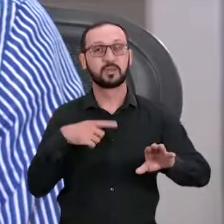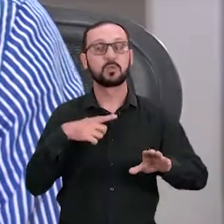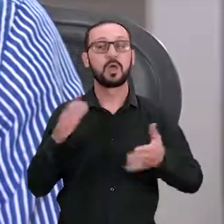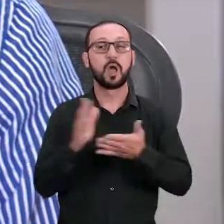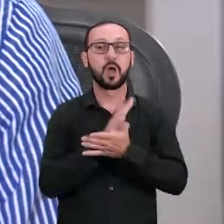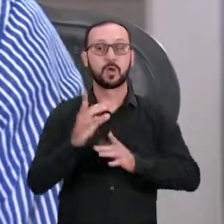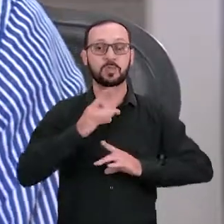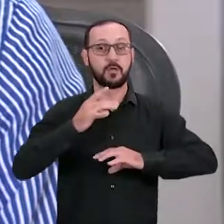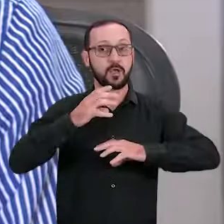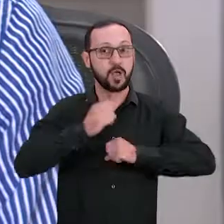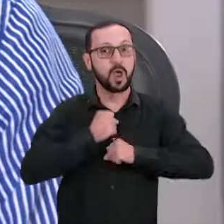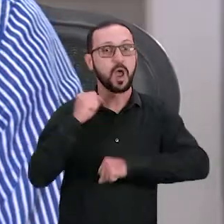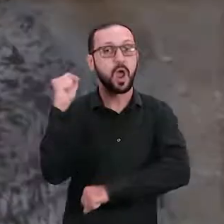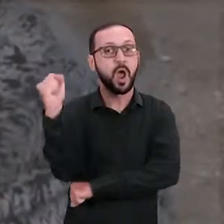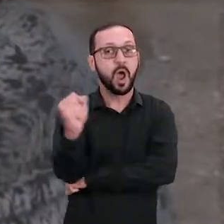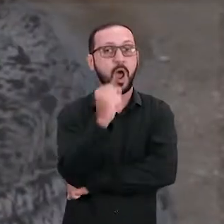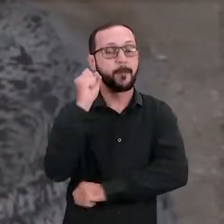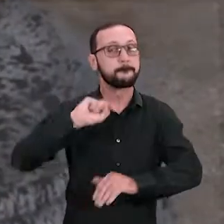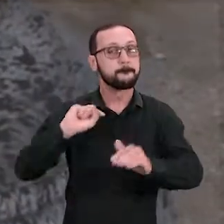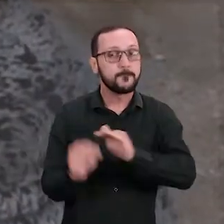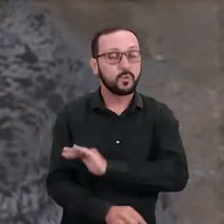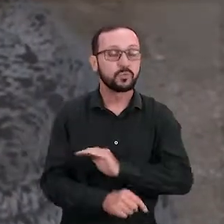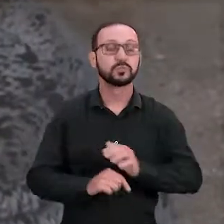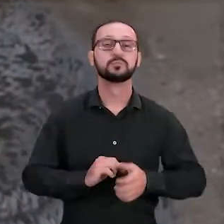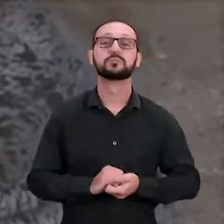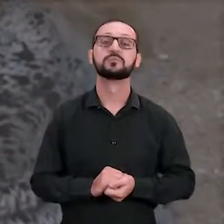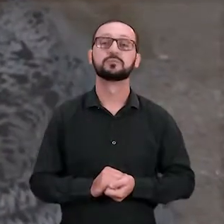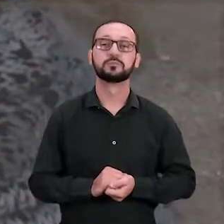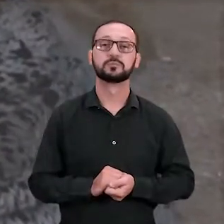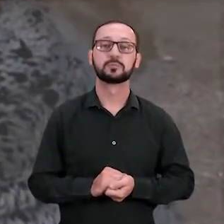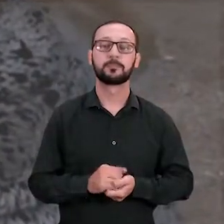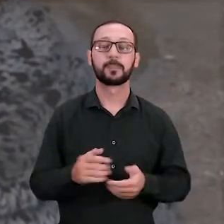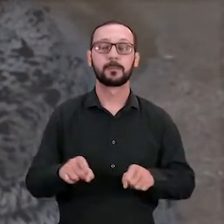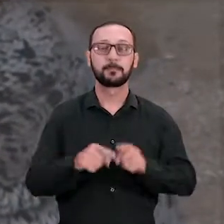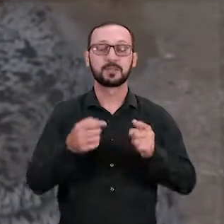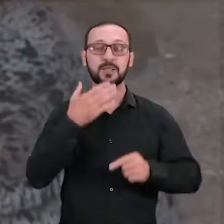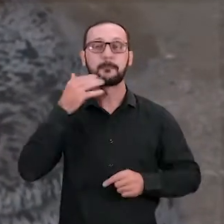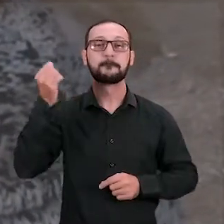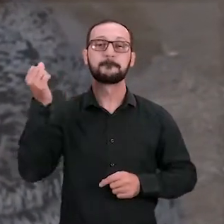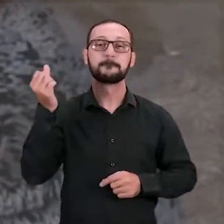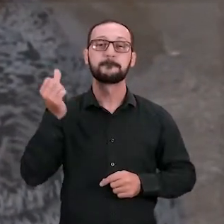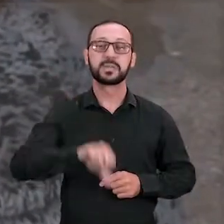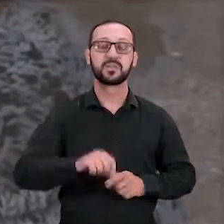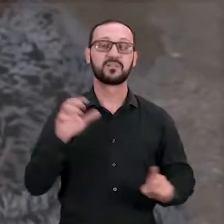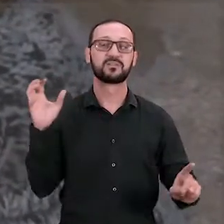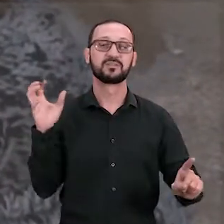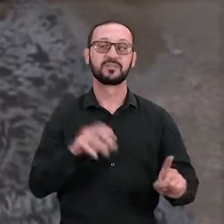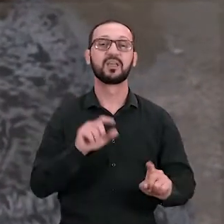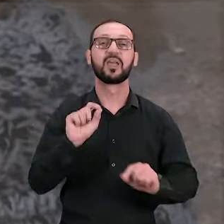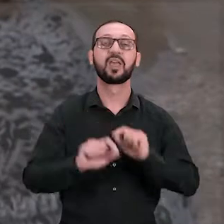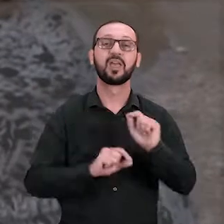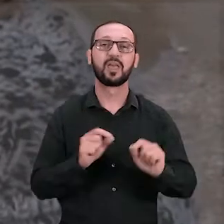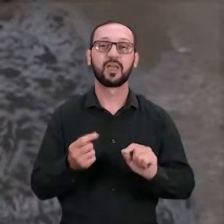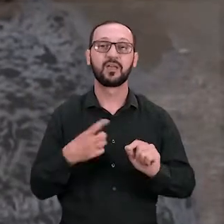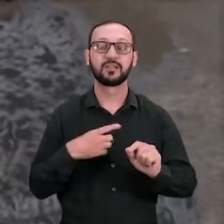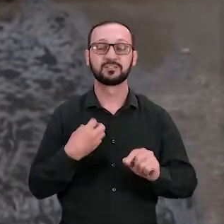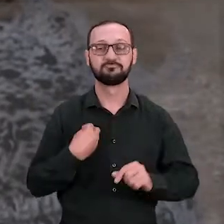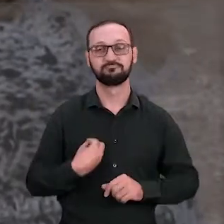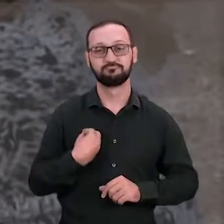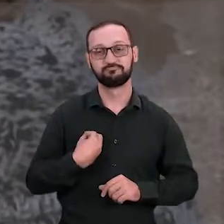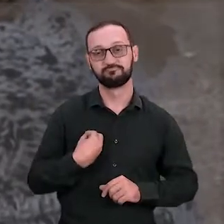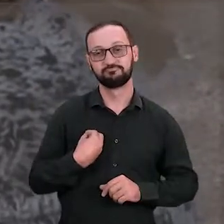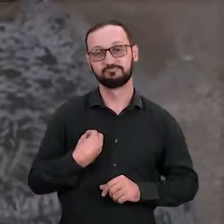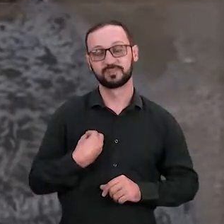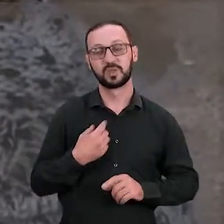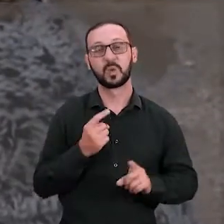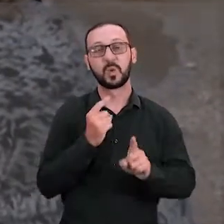depressão graves e refratárias. Então, essas são as consequências. Mas a pior consequência da depressão que a gente convive e